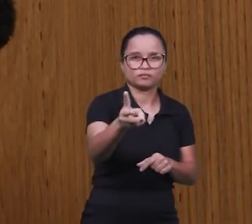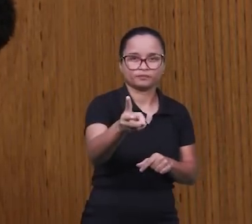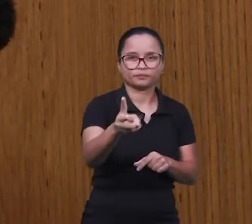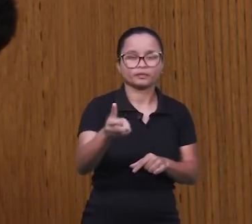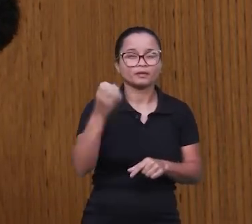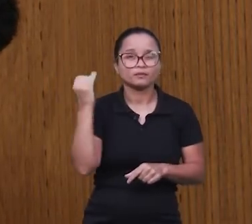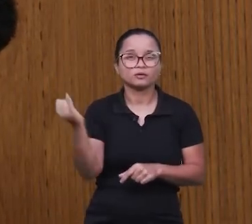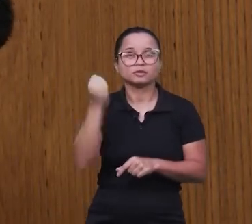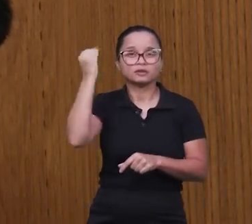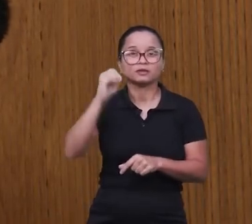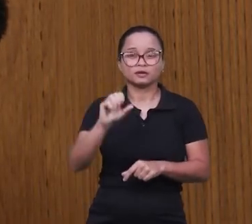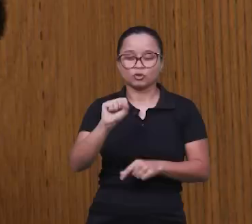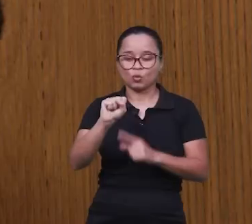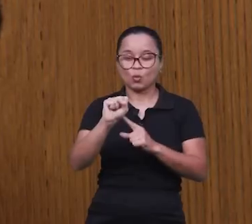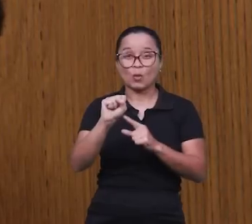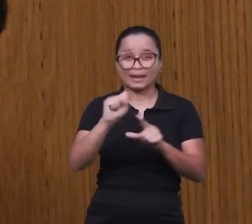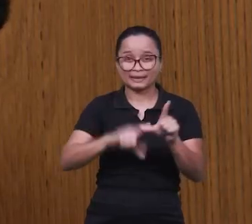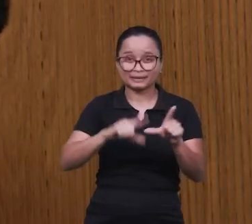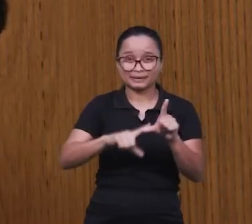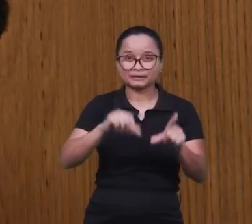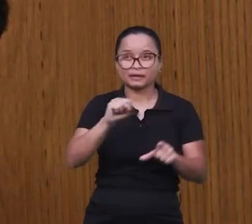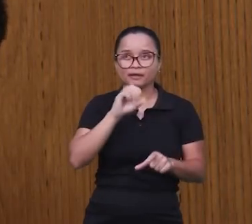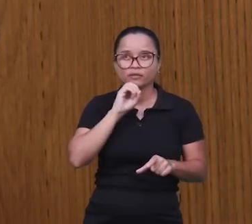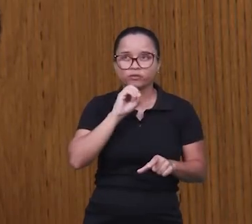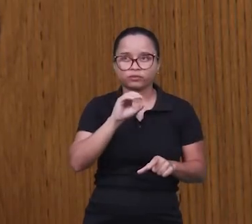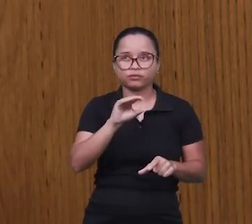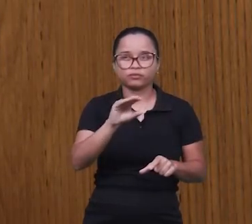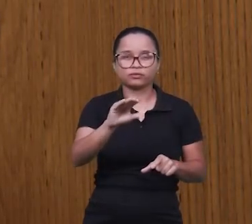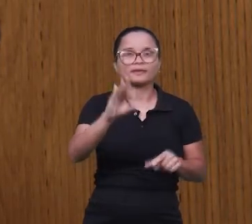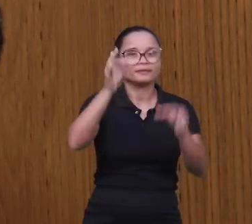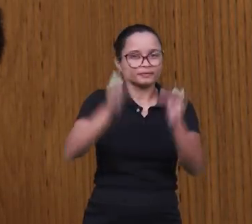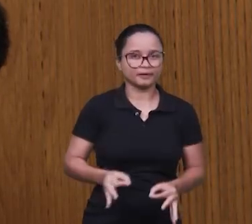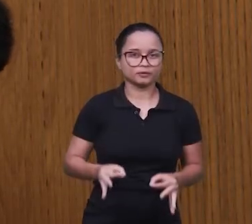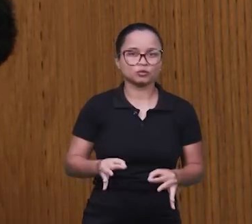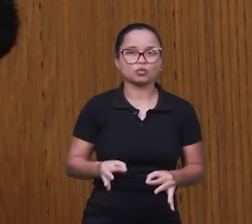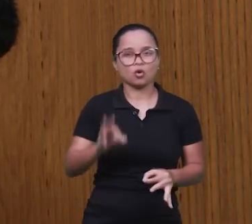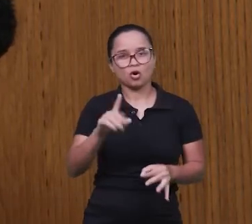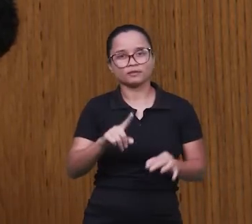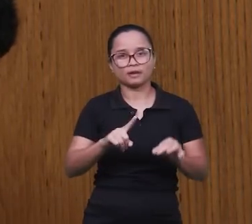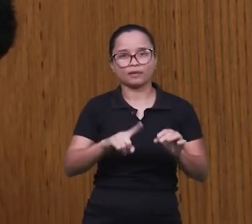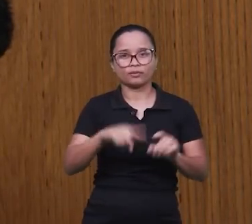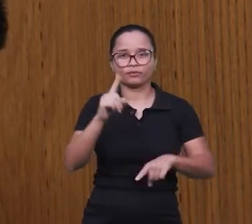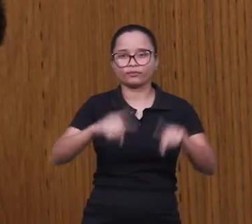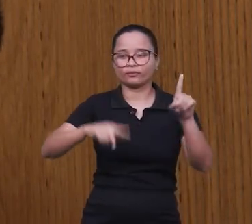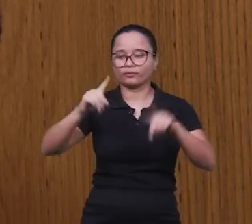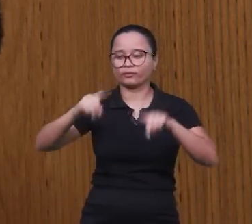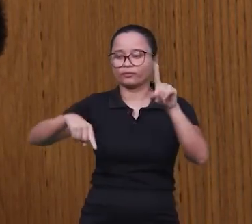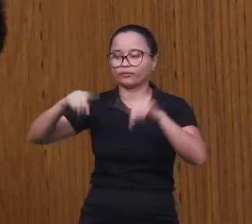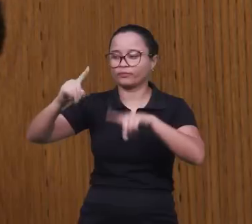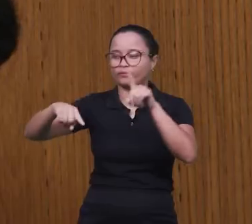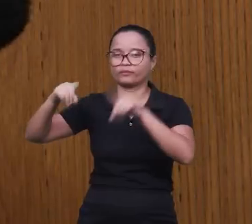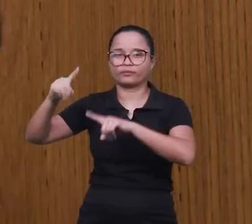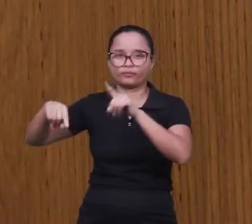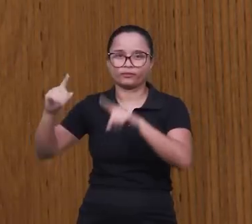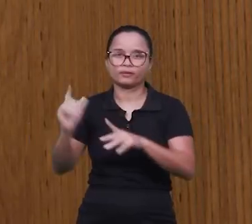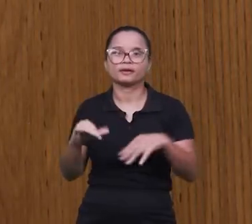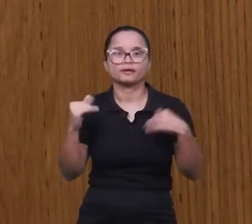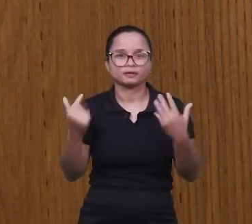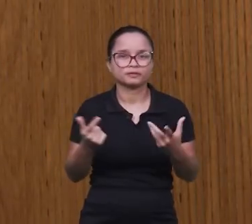você veja se o seu S está inteiro, completo, ou se ele está oscilando. Se ele estiver